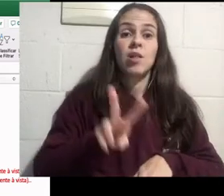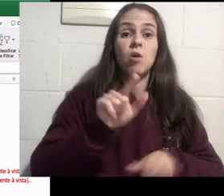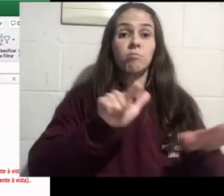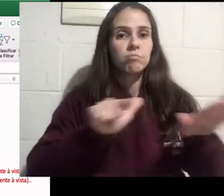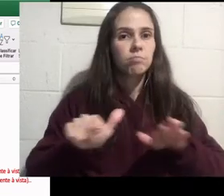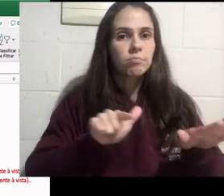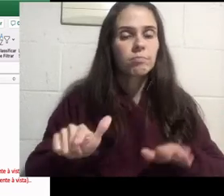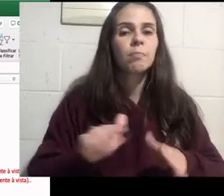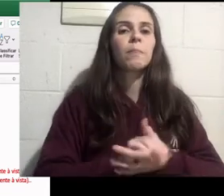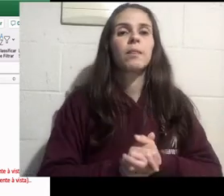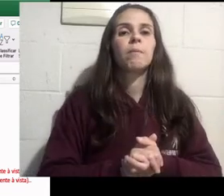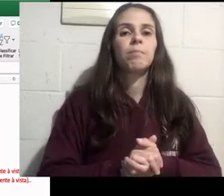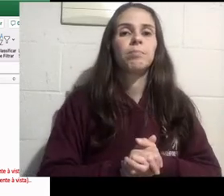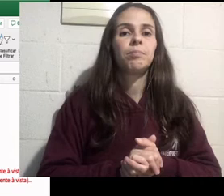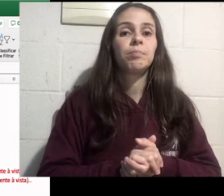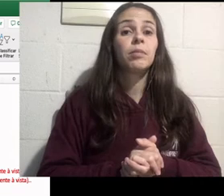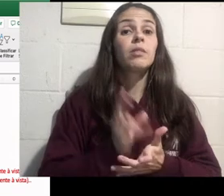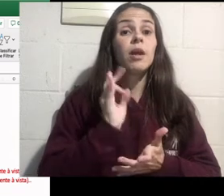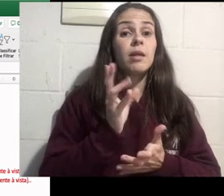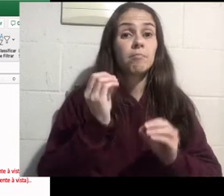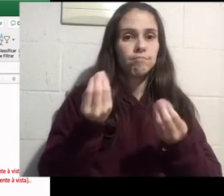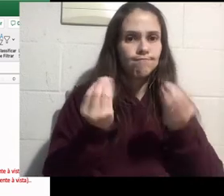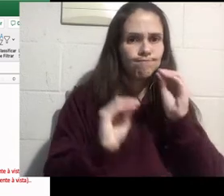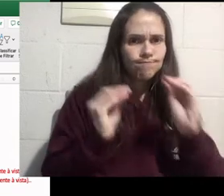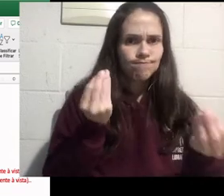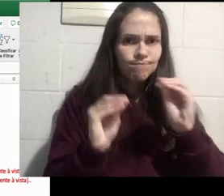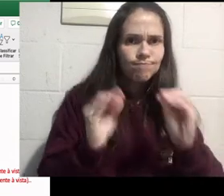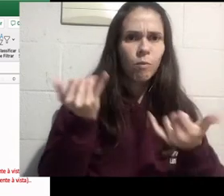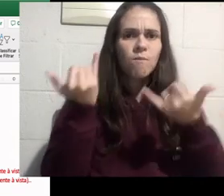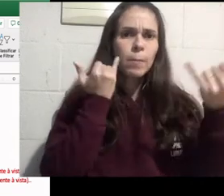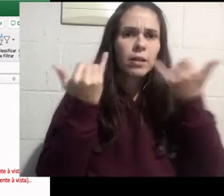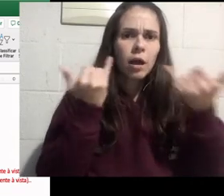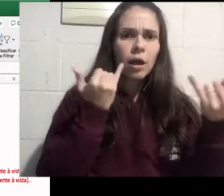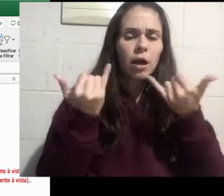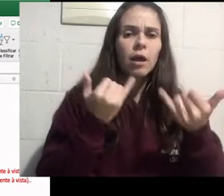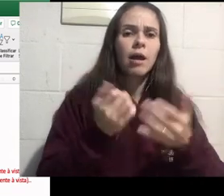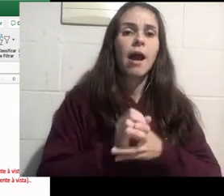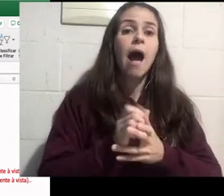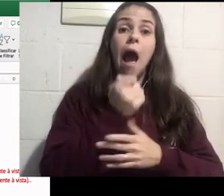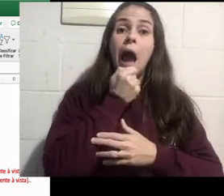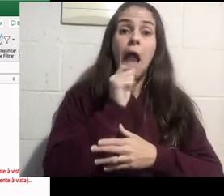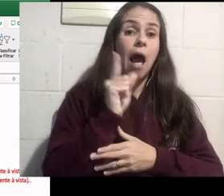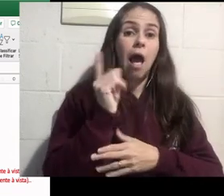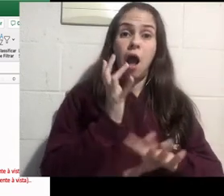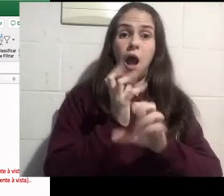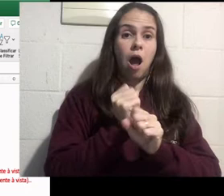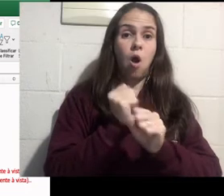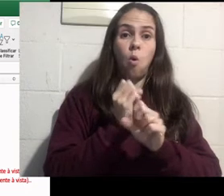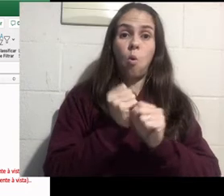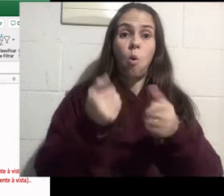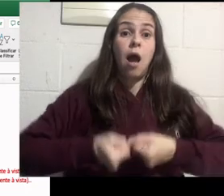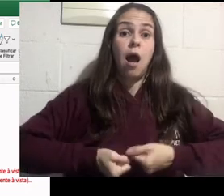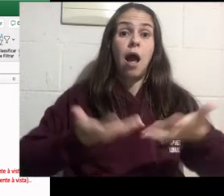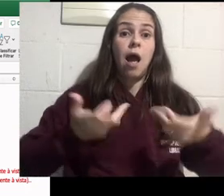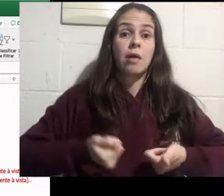tempo semana. Então, quando vocês preencherem essas informações aqui, como a gente ainda não calculou o custo, né,